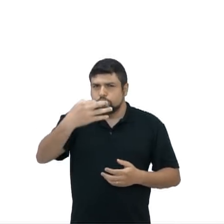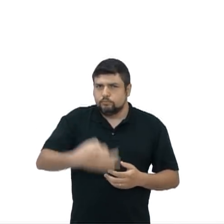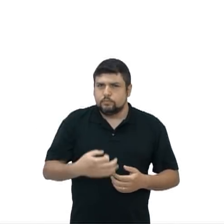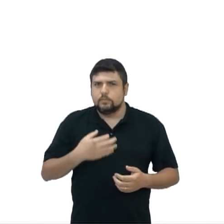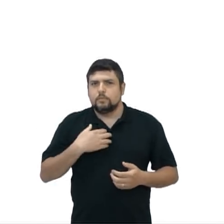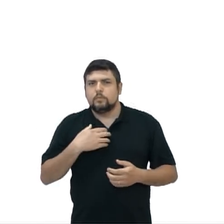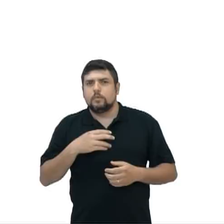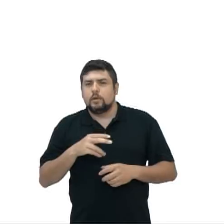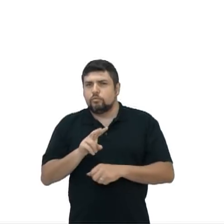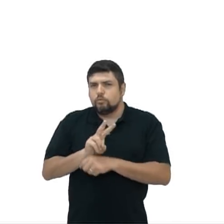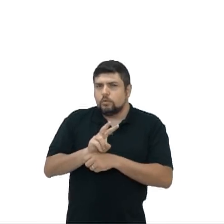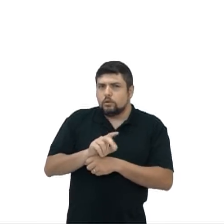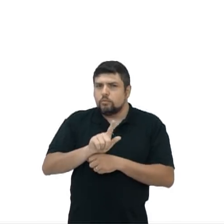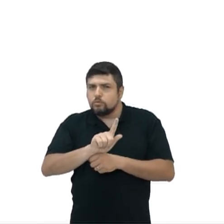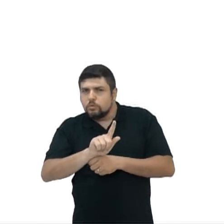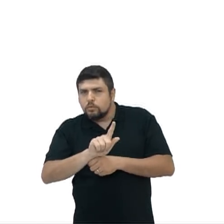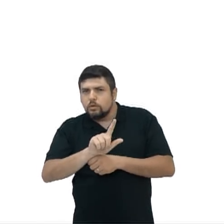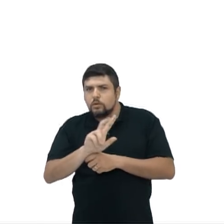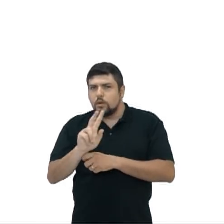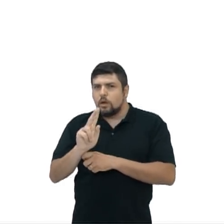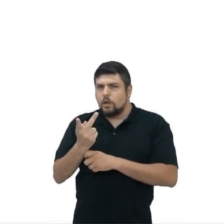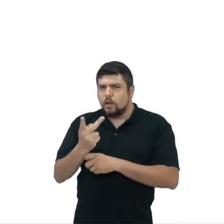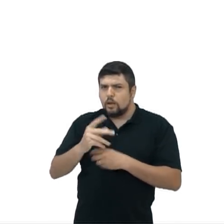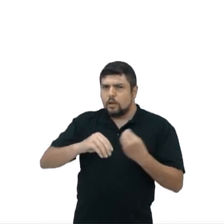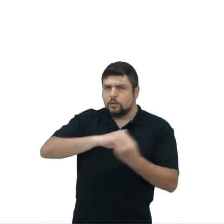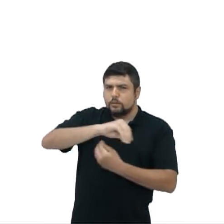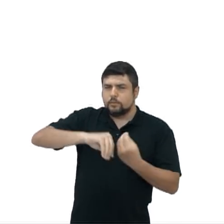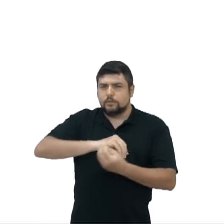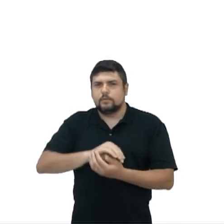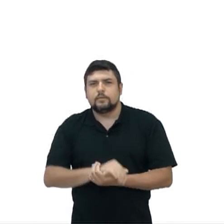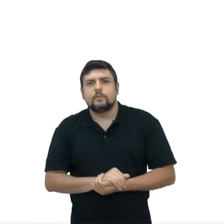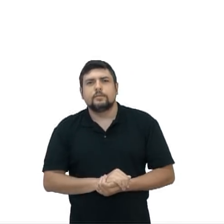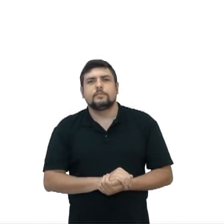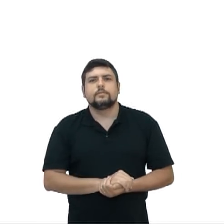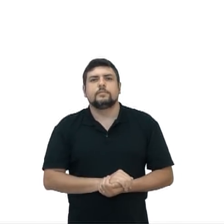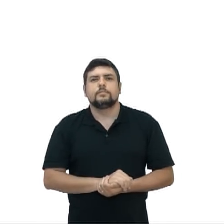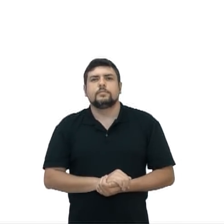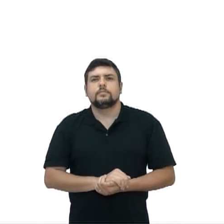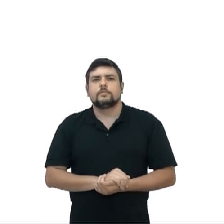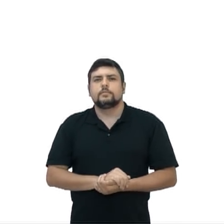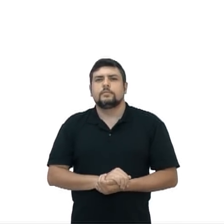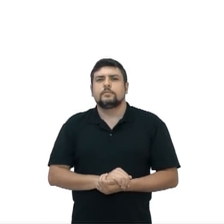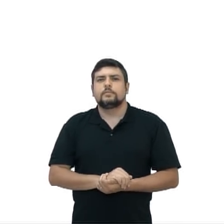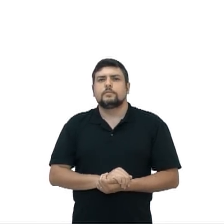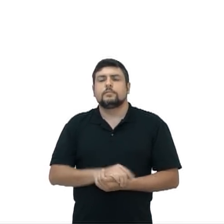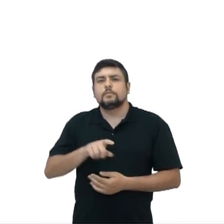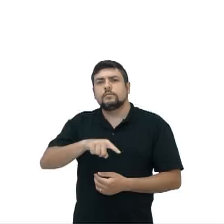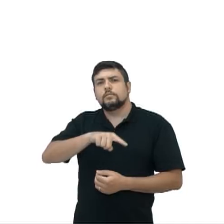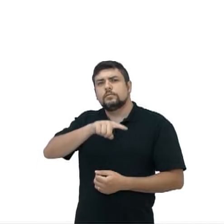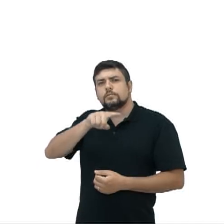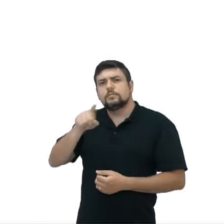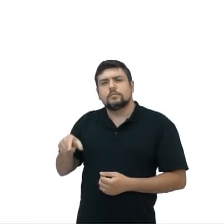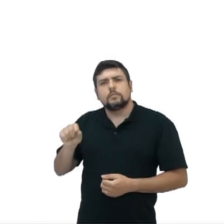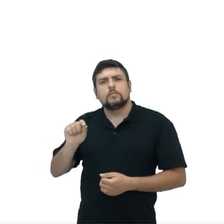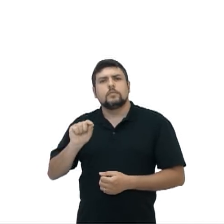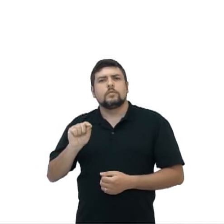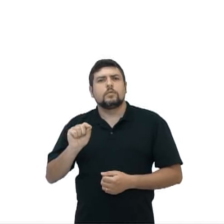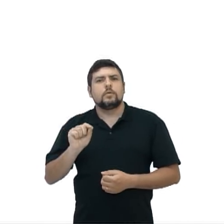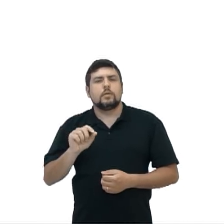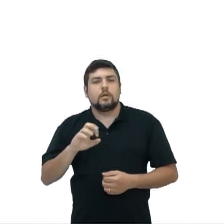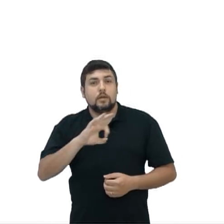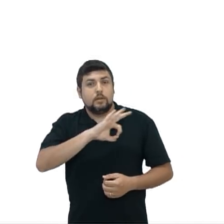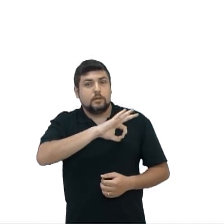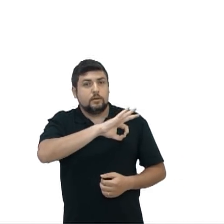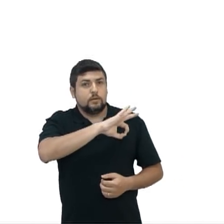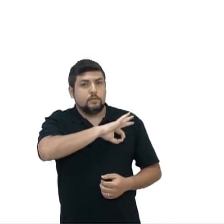G, um H, né? Sempre dá uma misturadinha ali. E quem é esse daqui? Esse é o nosso police officer. Existem